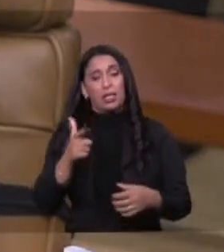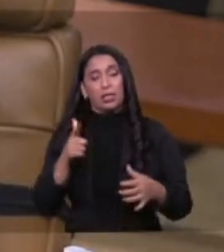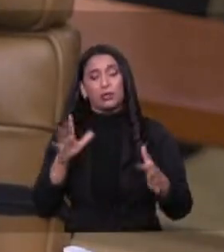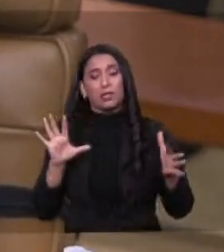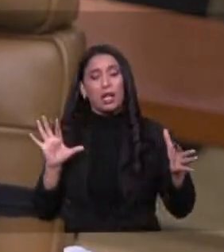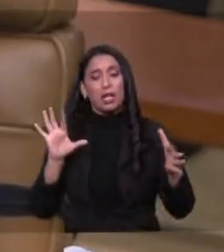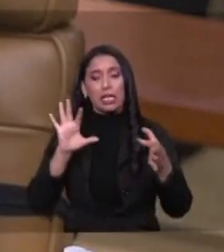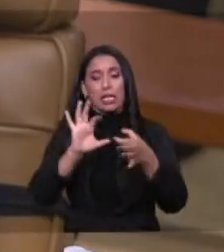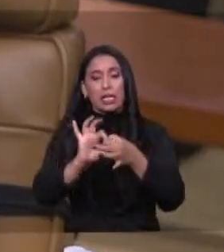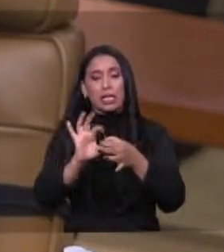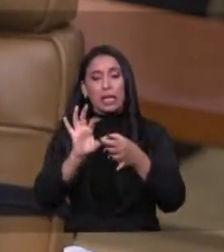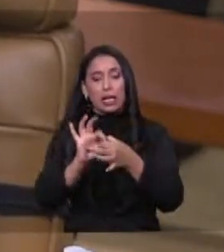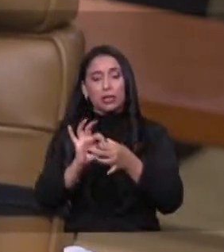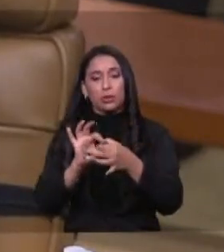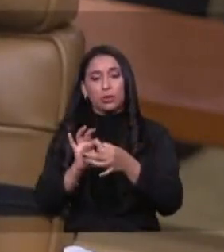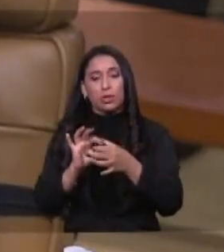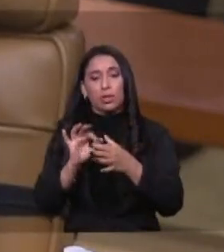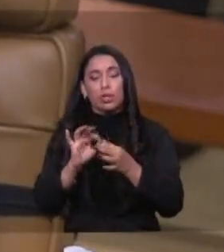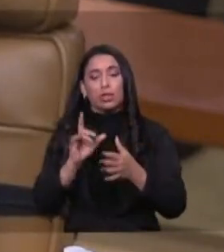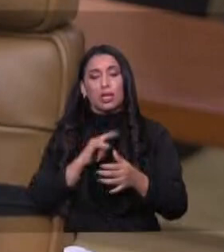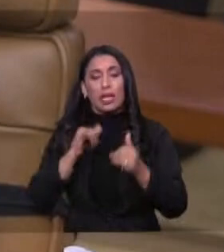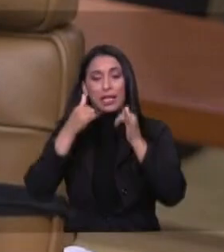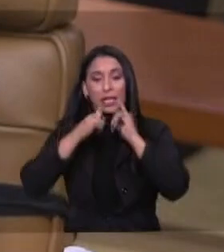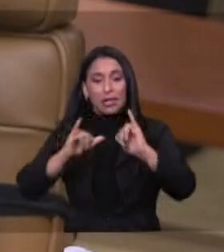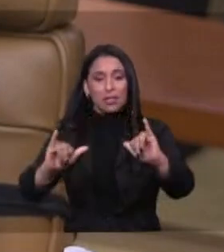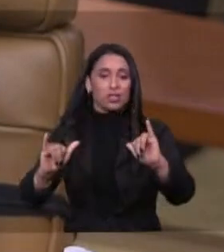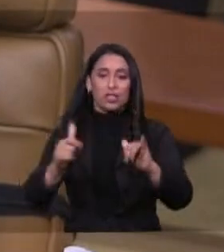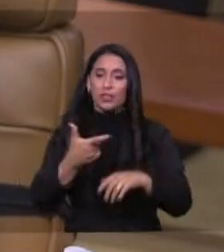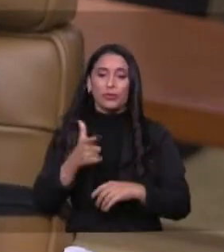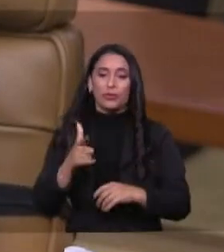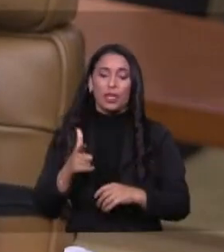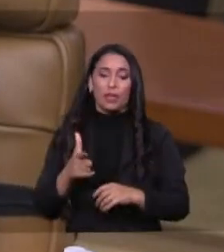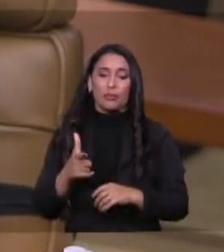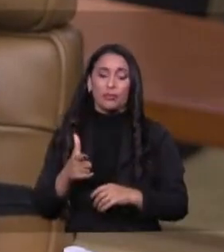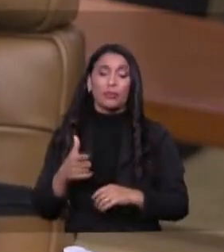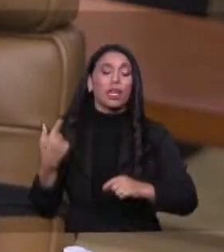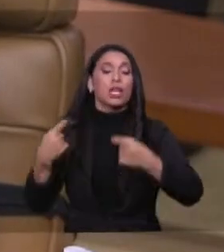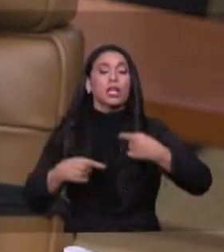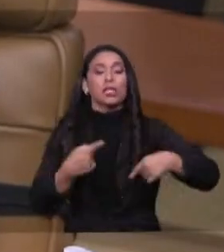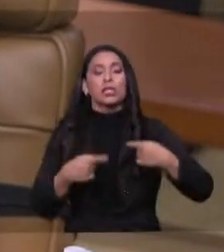na rede nacional de energia elétrica. E a